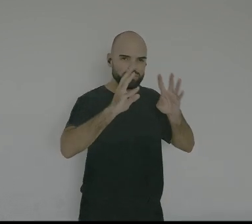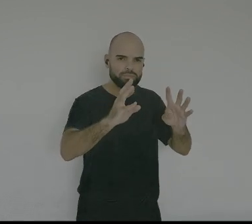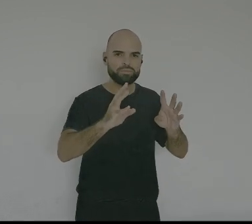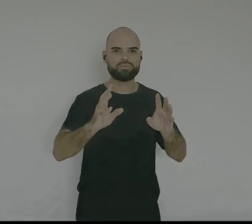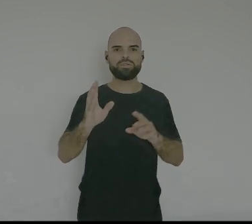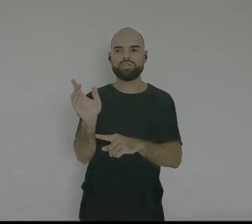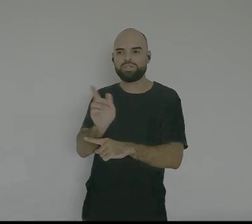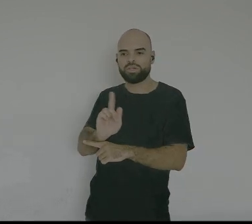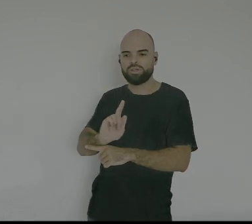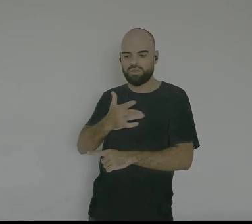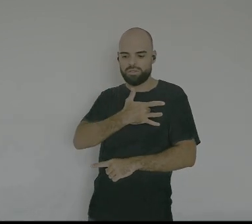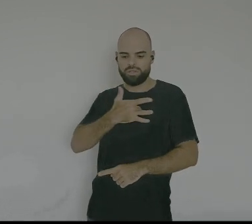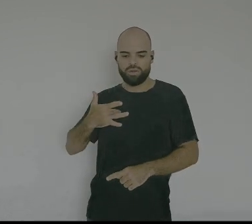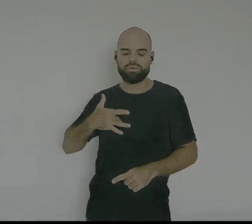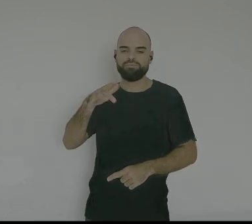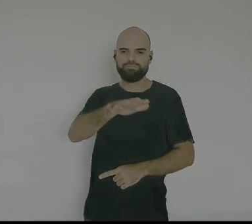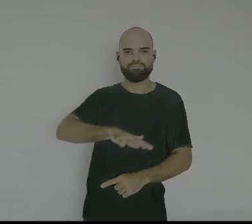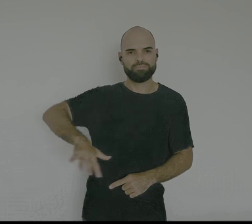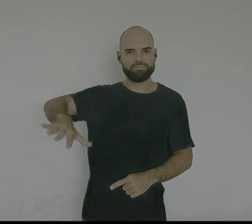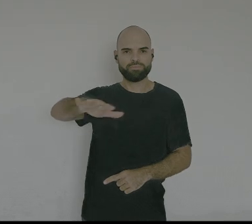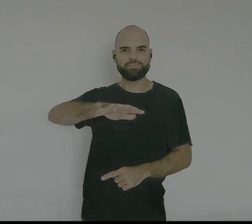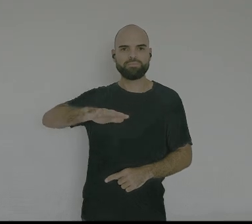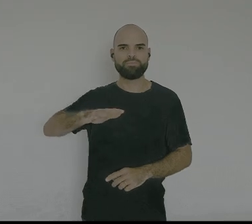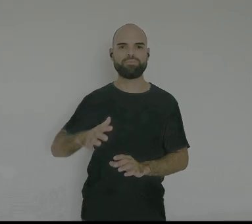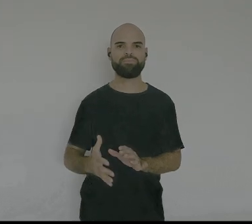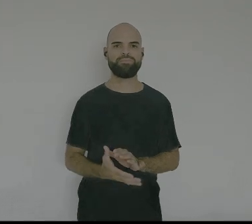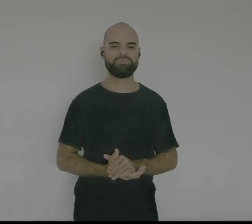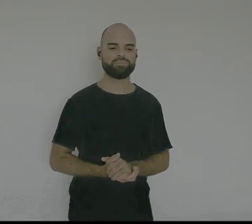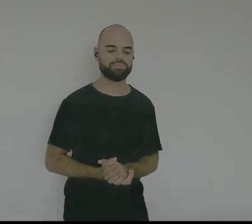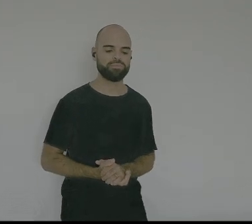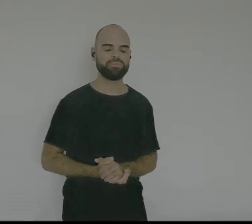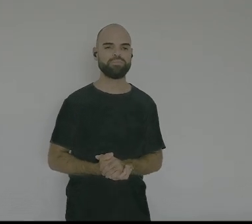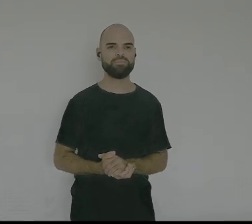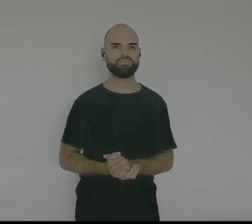da gestão da oferta para a gestão da saúde da população.